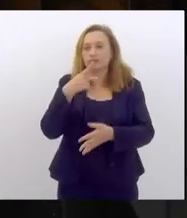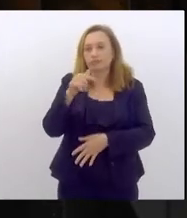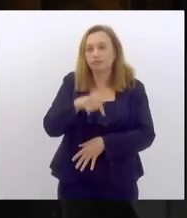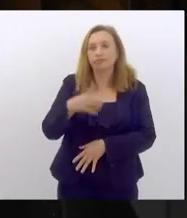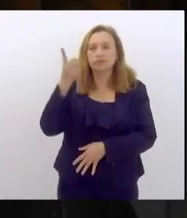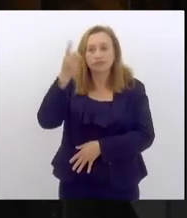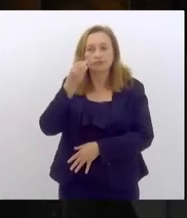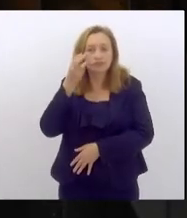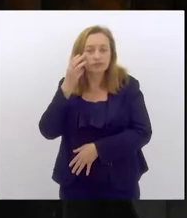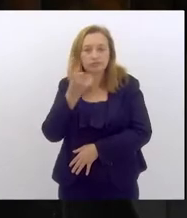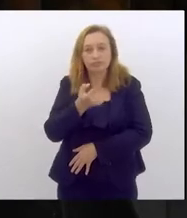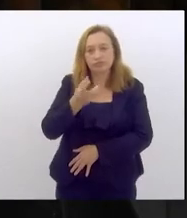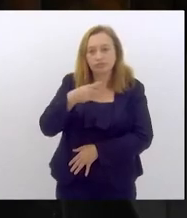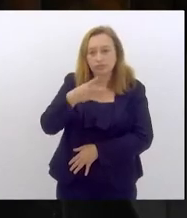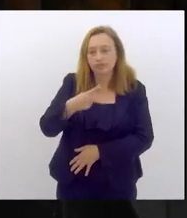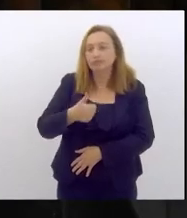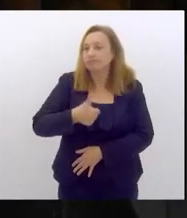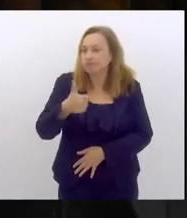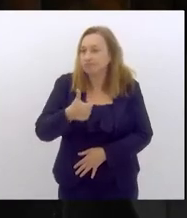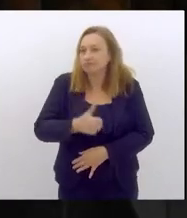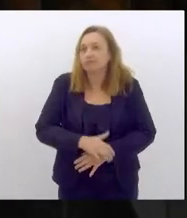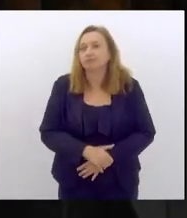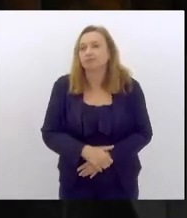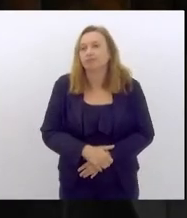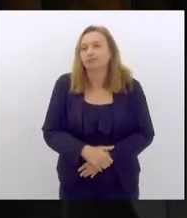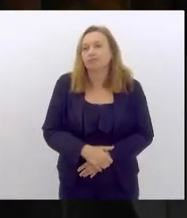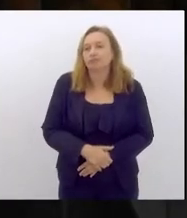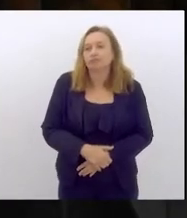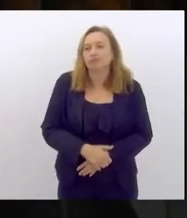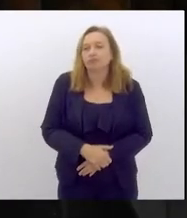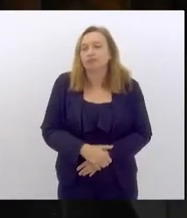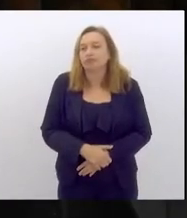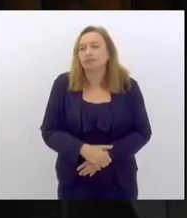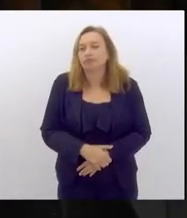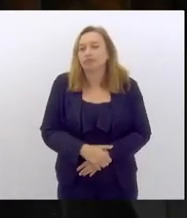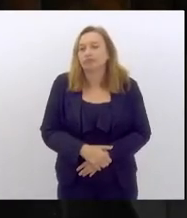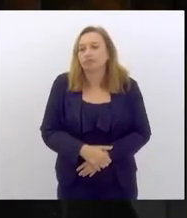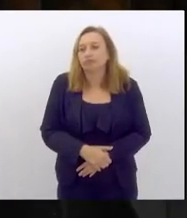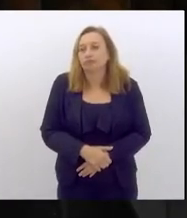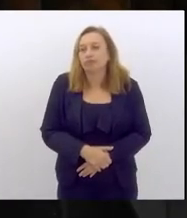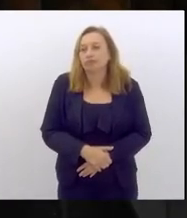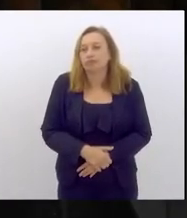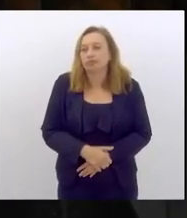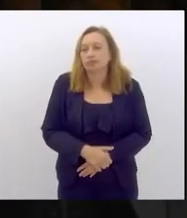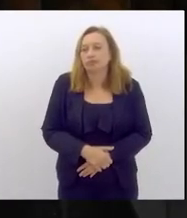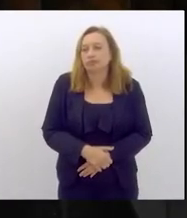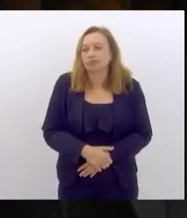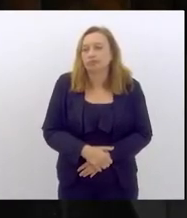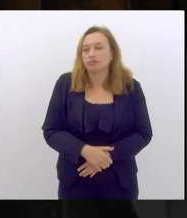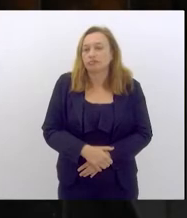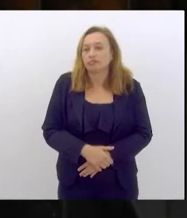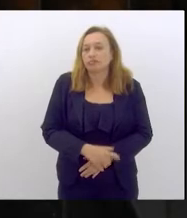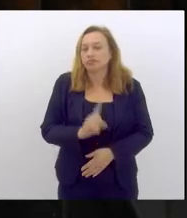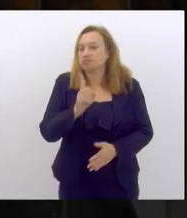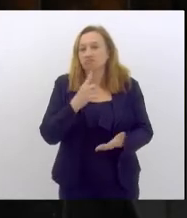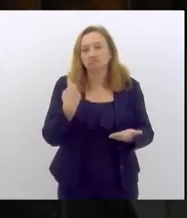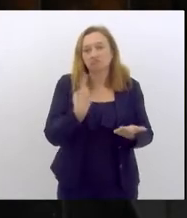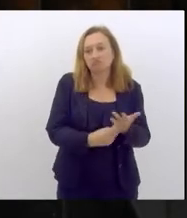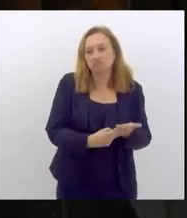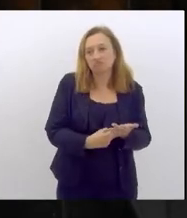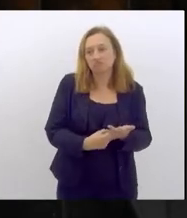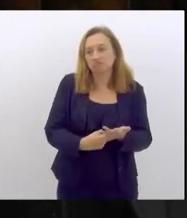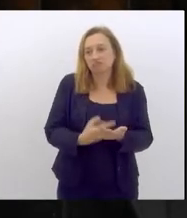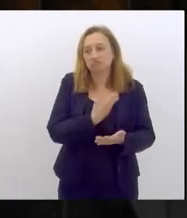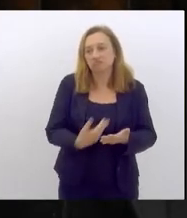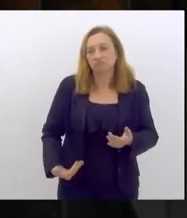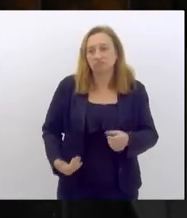queria colocar. Primeiro, é o fato notório do descompromisso do governo do Estado com a pauta de